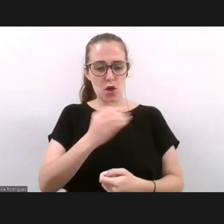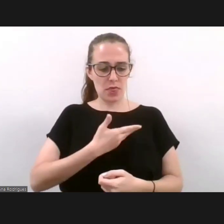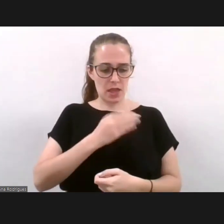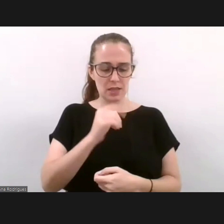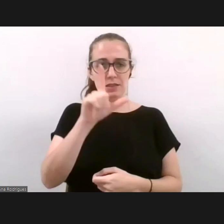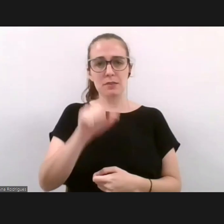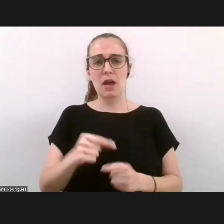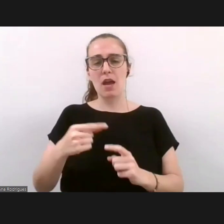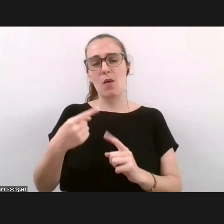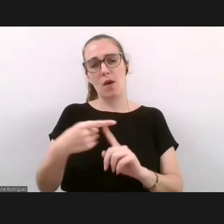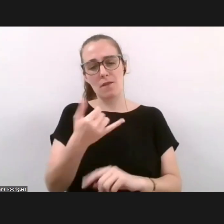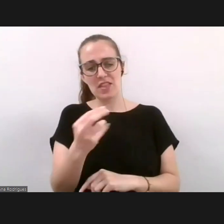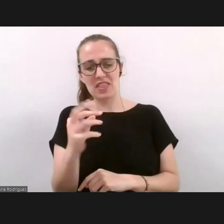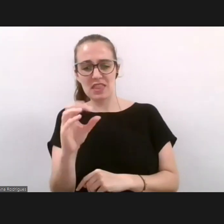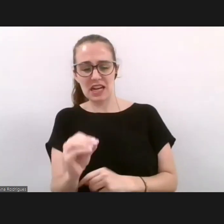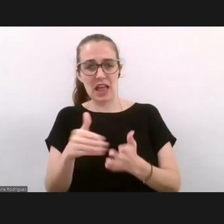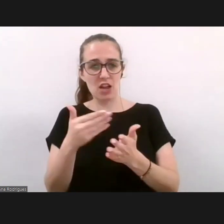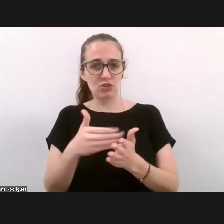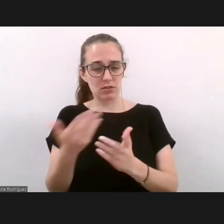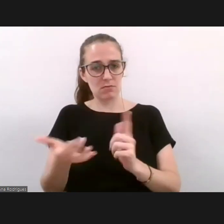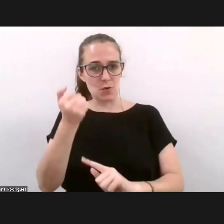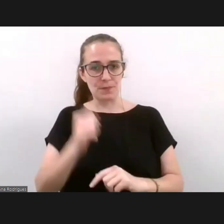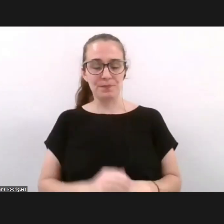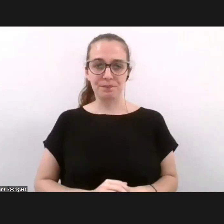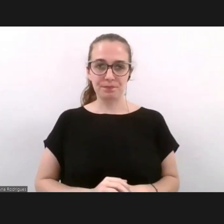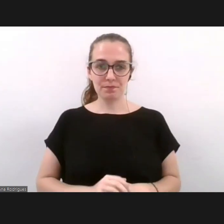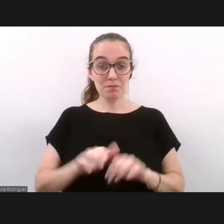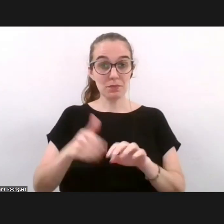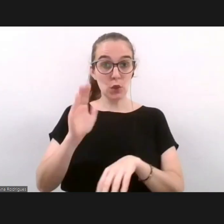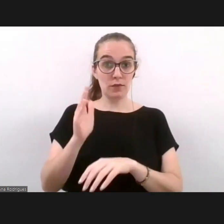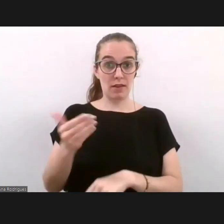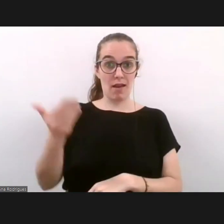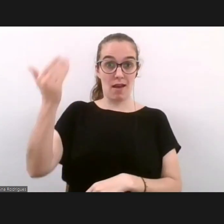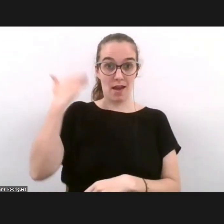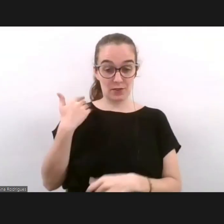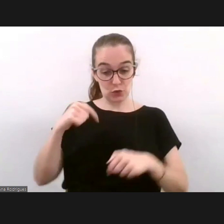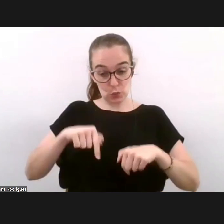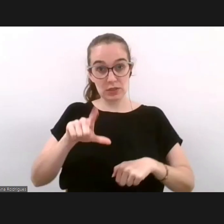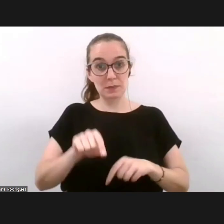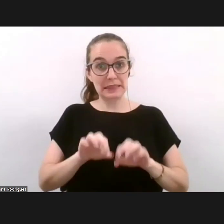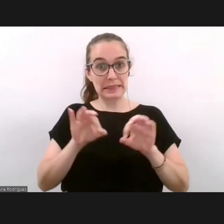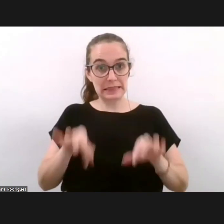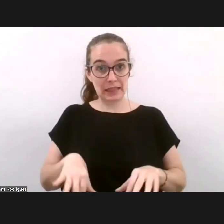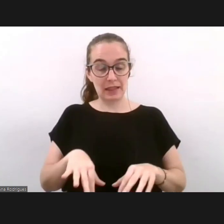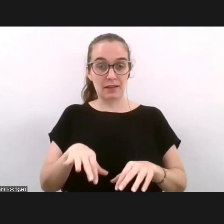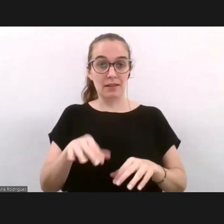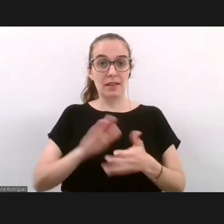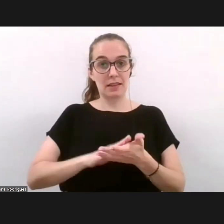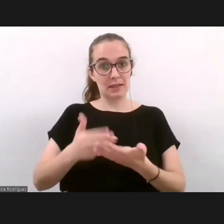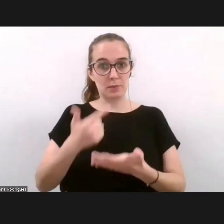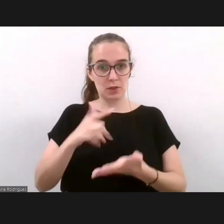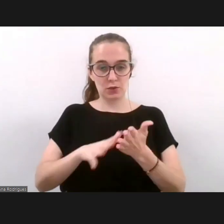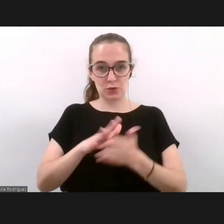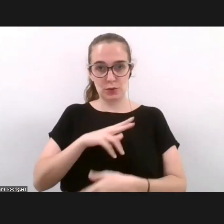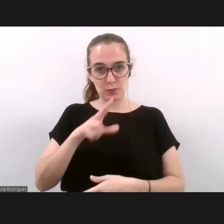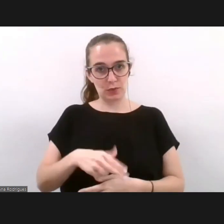Agenda 2030. À semelhança das anteriores conferências organizadas pelo INA, esta sessão terá a interpretação para a